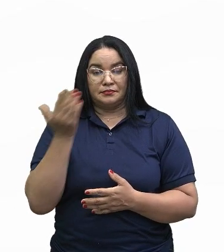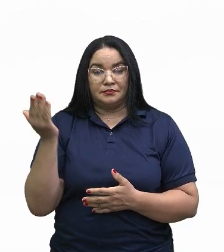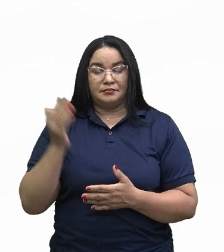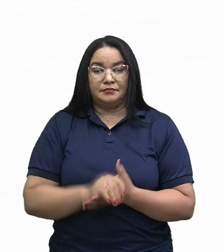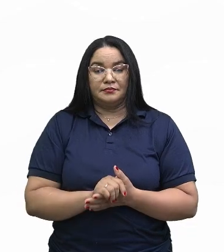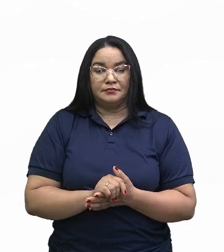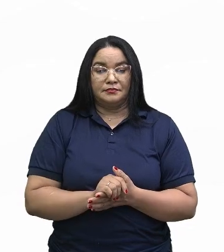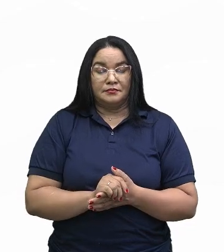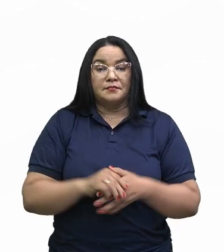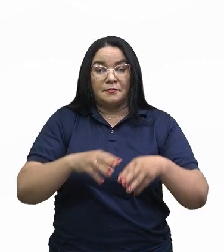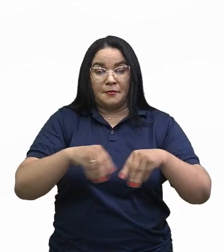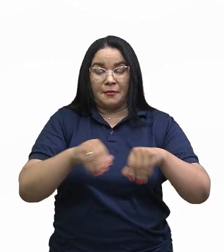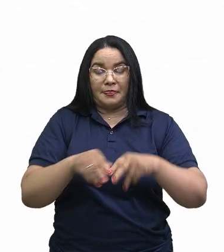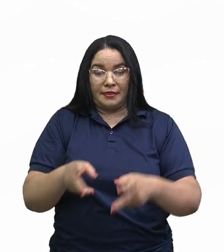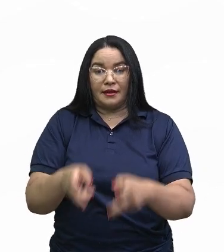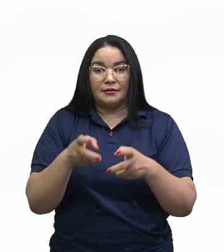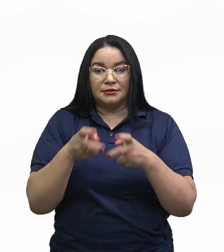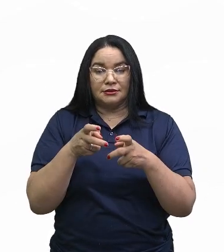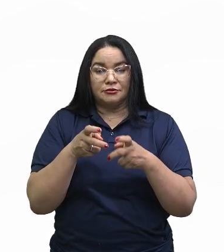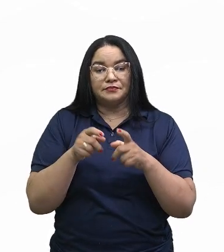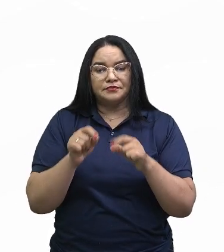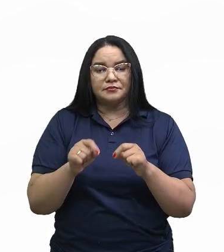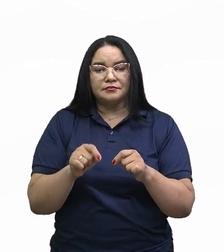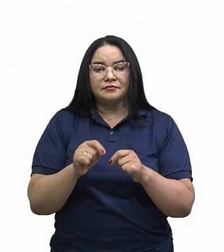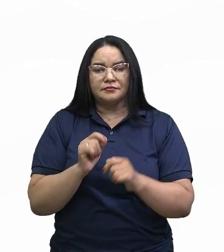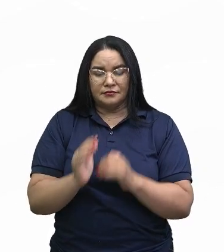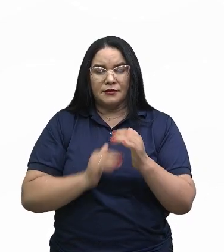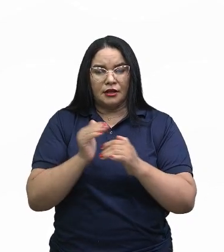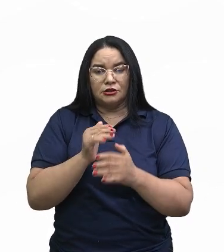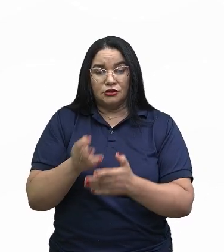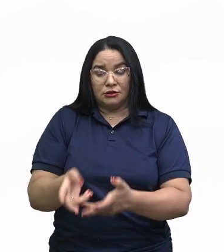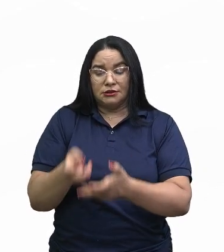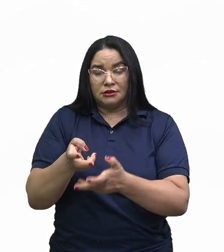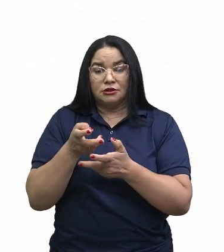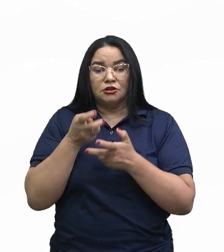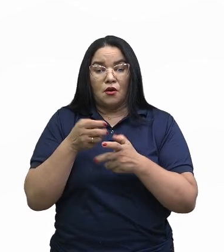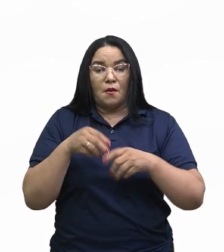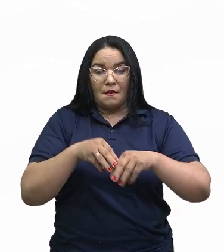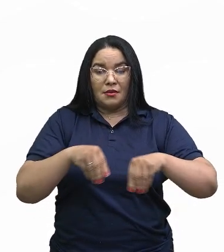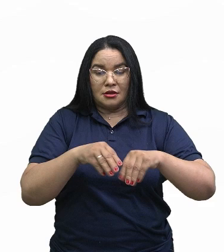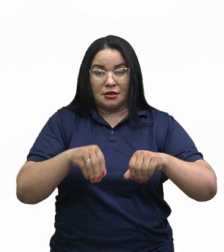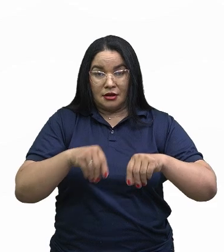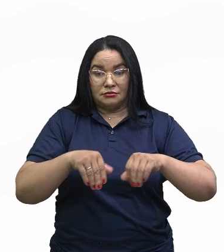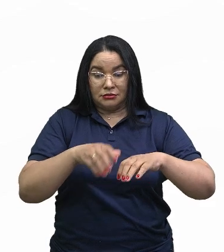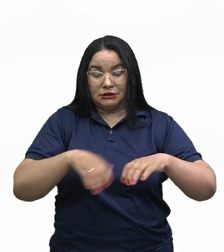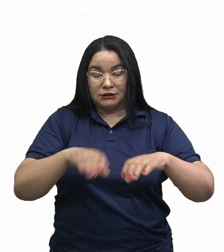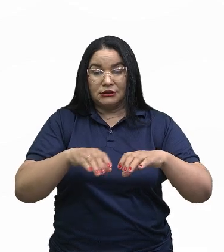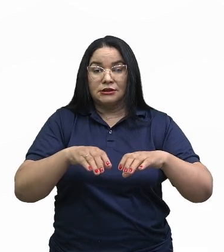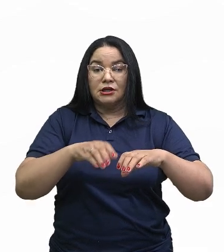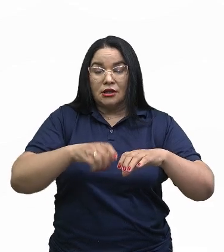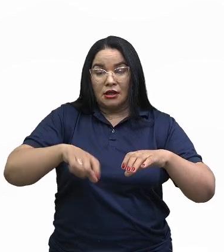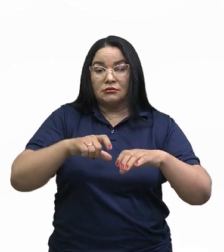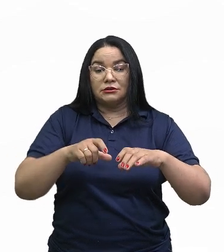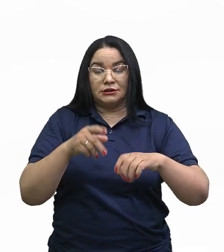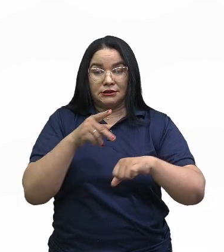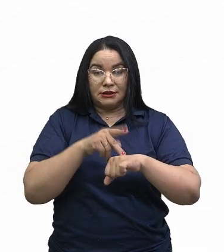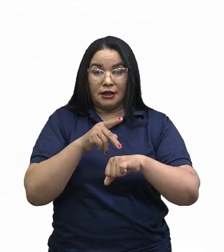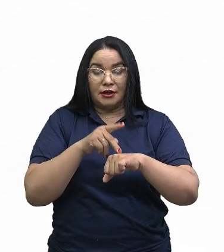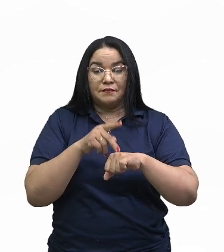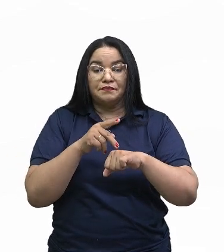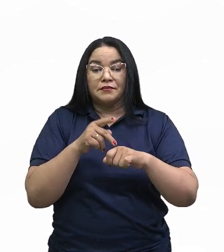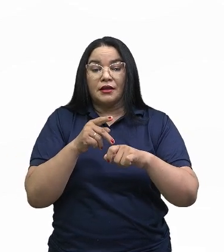também. Mineração é o processo de extração de minerais da crosta terrestre para obter materiais que